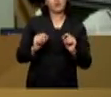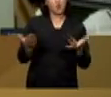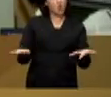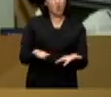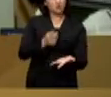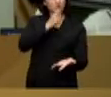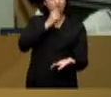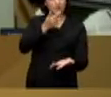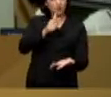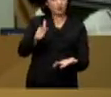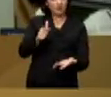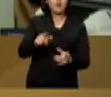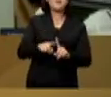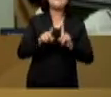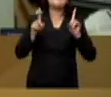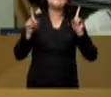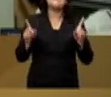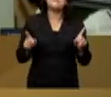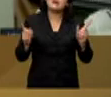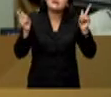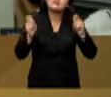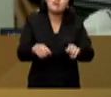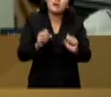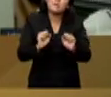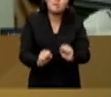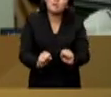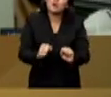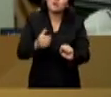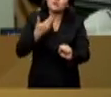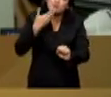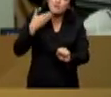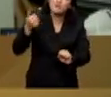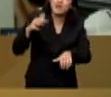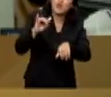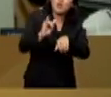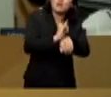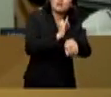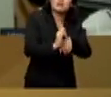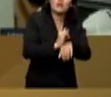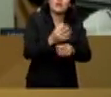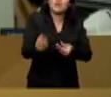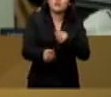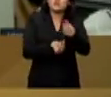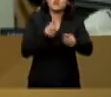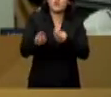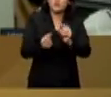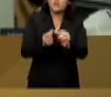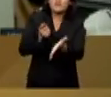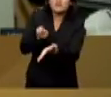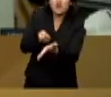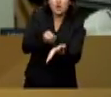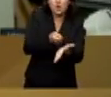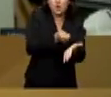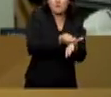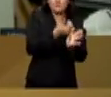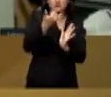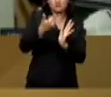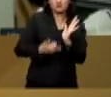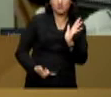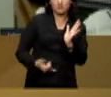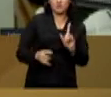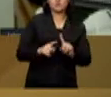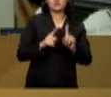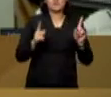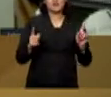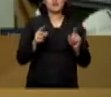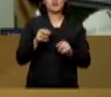presente caso, nada impede que se busque uma melhor sistematização dos procedimentos de cobrança. Por fim,